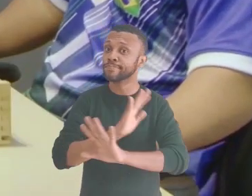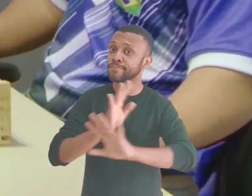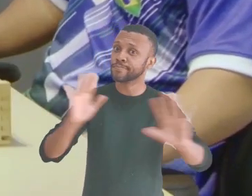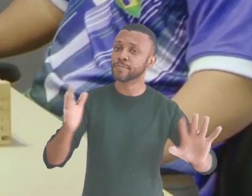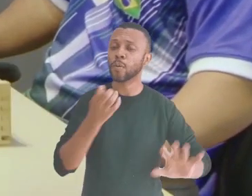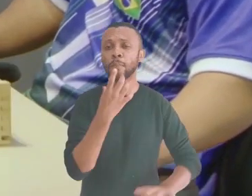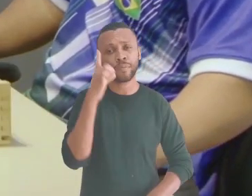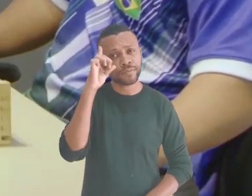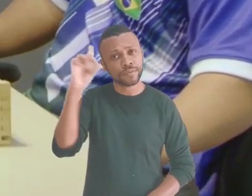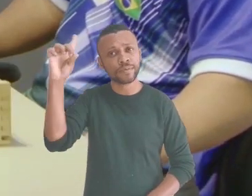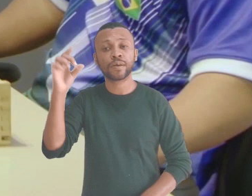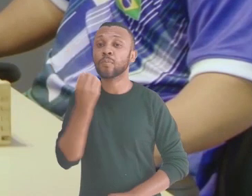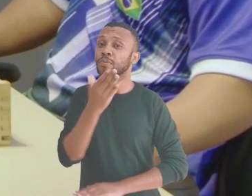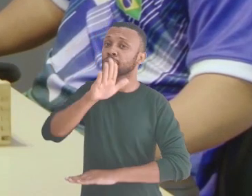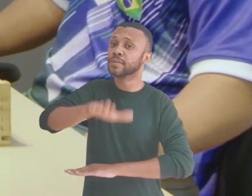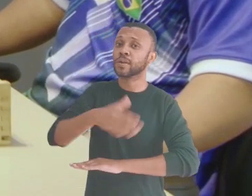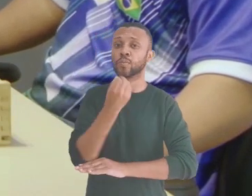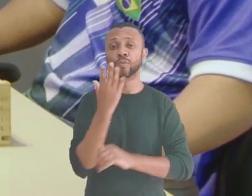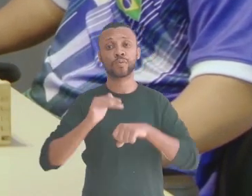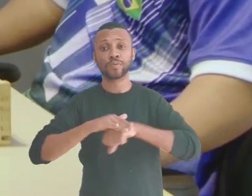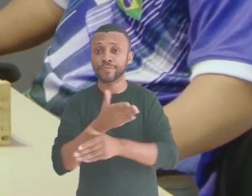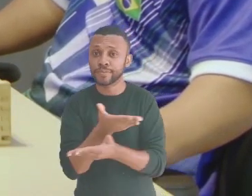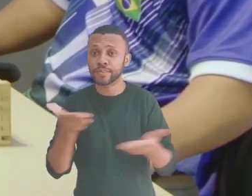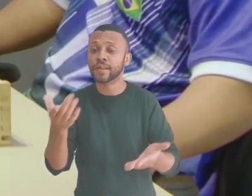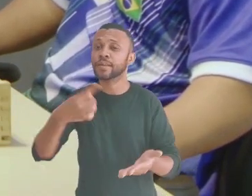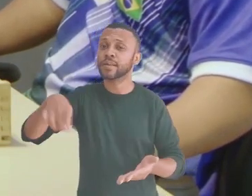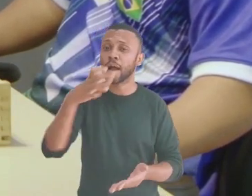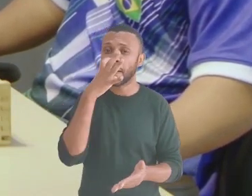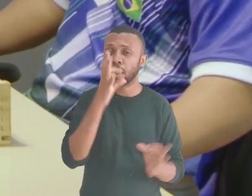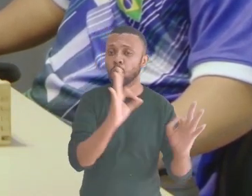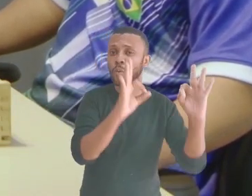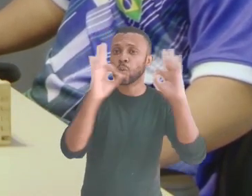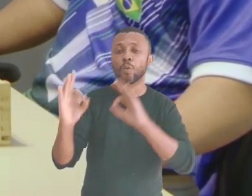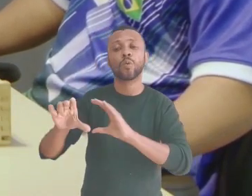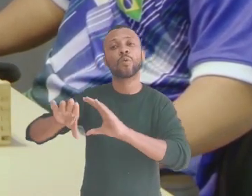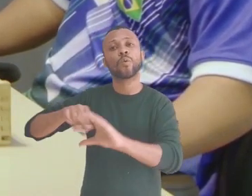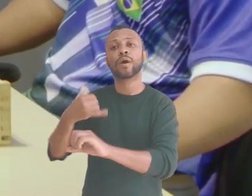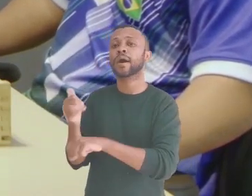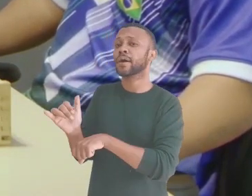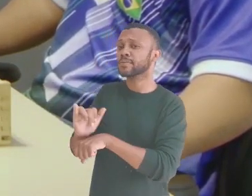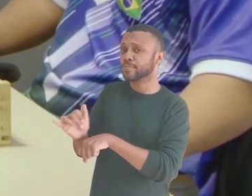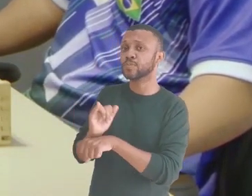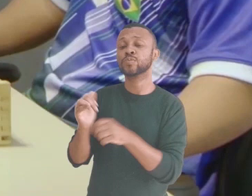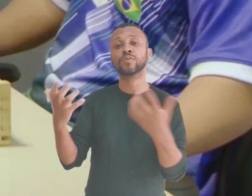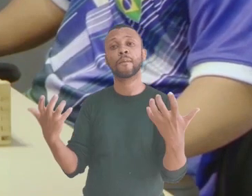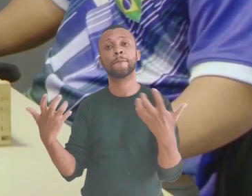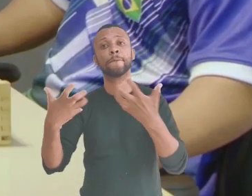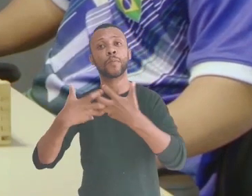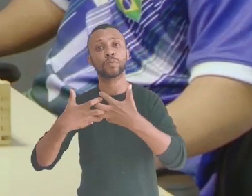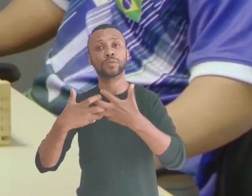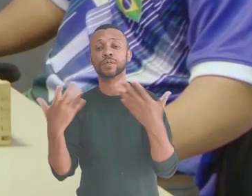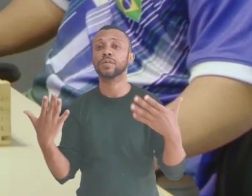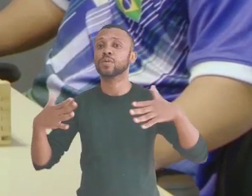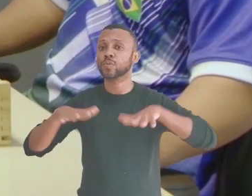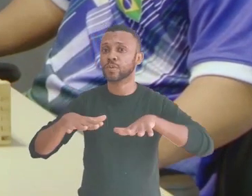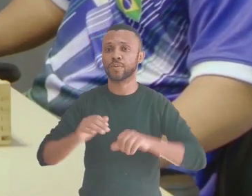boa noite a todos vocês que acompanham o nosso canal Multi-Inclusão. Hoje o tema é nanismo. Você sabe